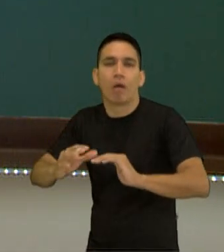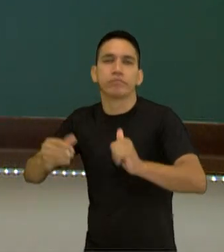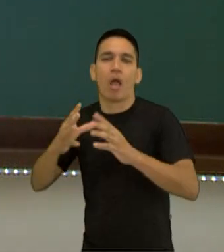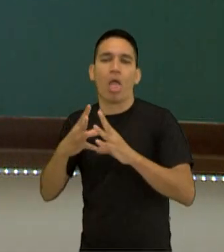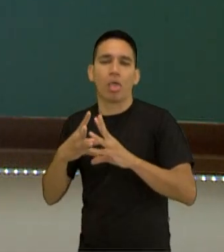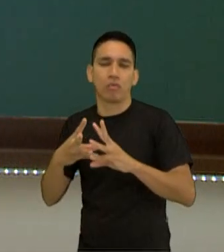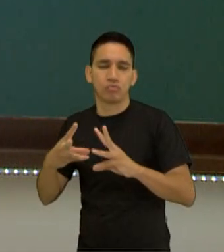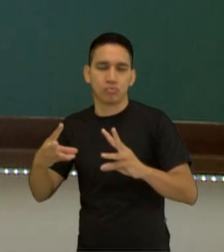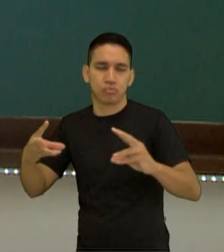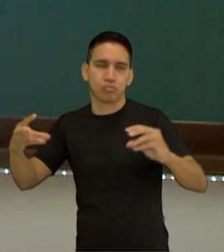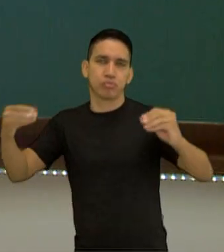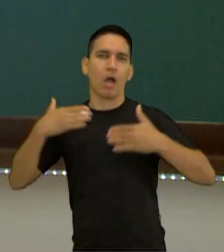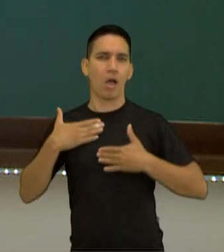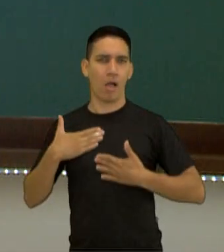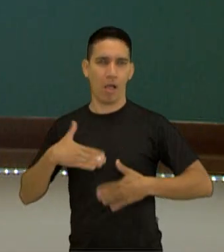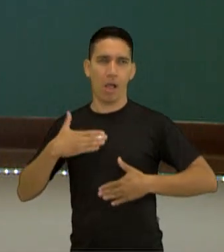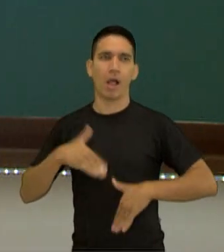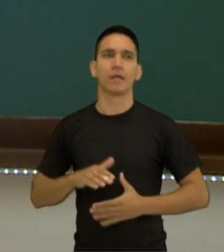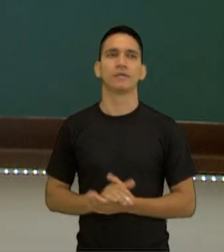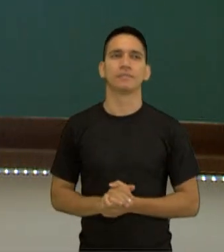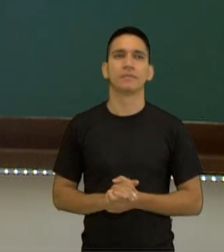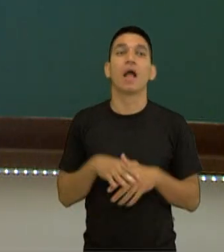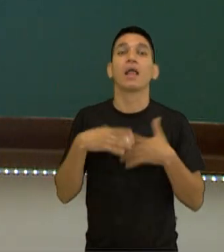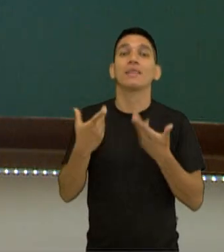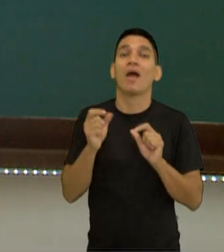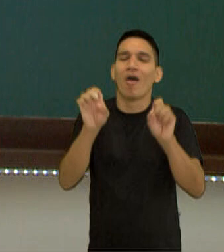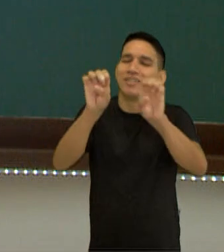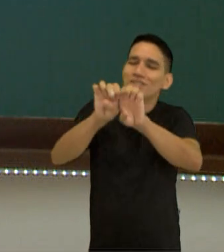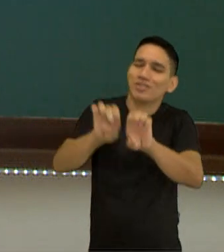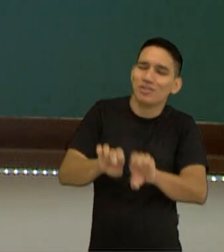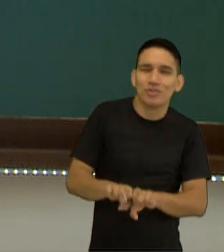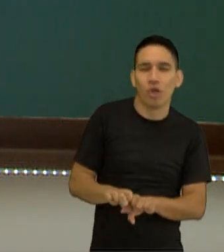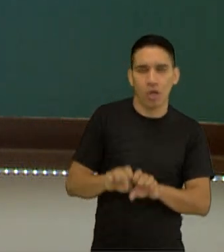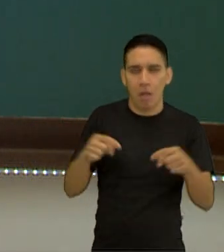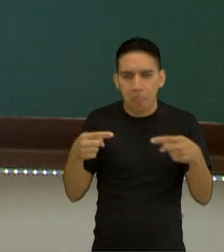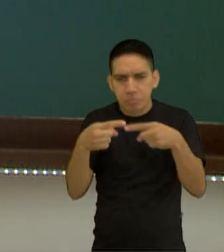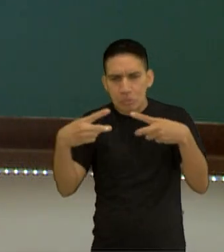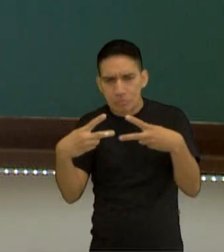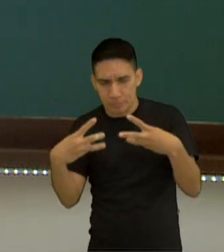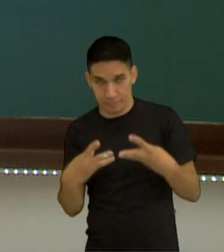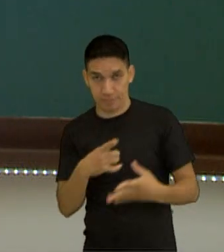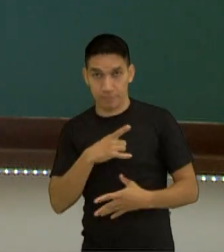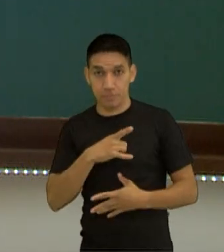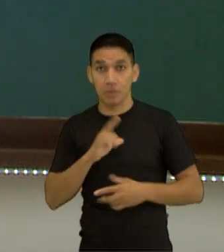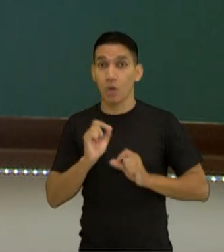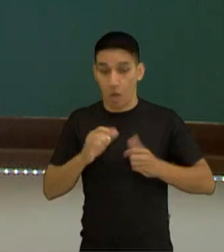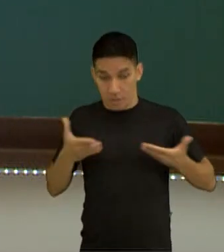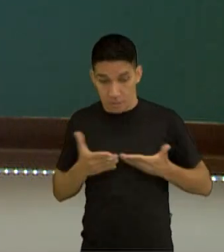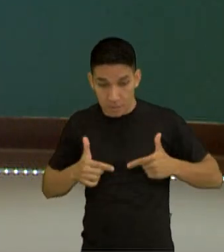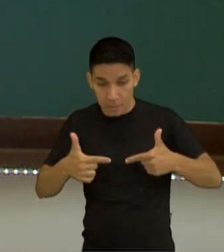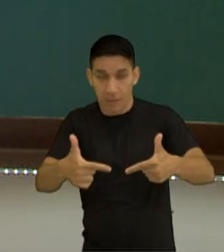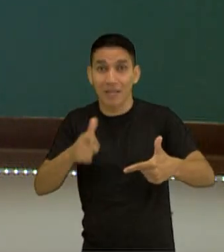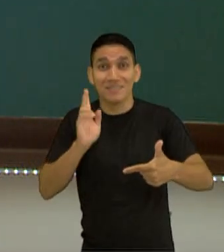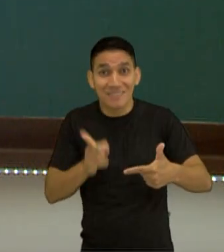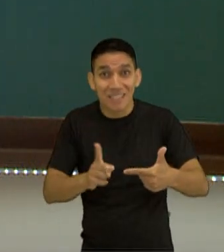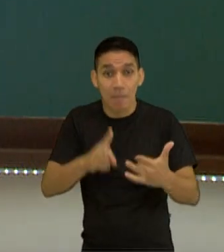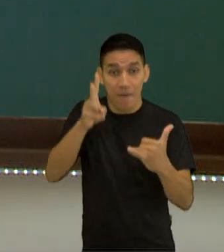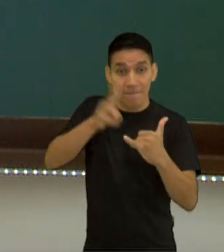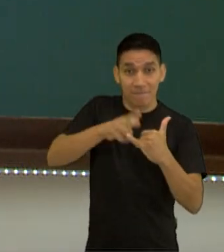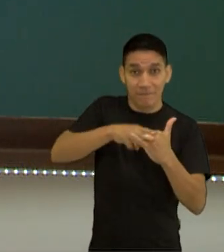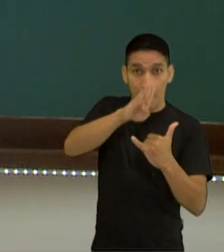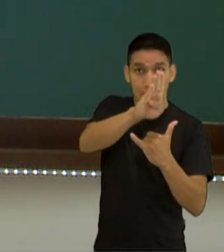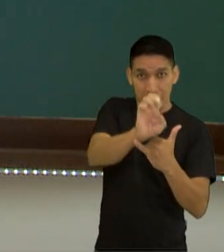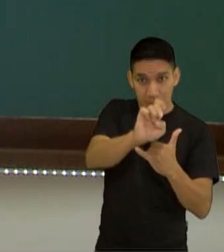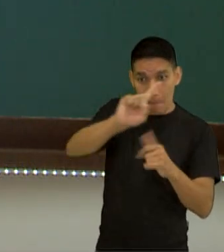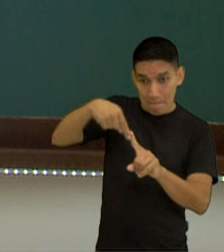forma vagarosa. Então, as estruturas de presente contínuo sempre serão verbo to be, de acordo com o